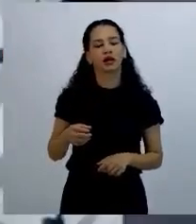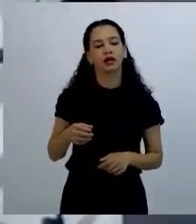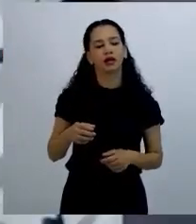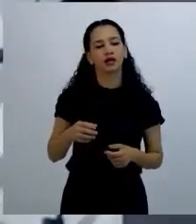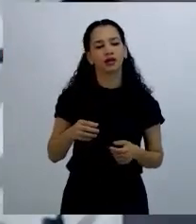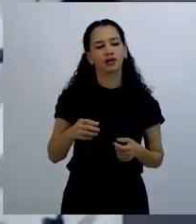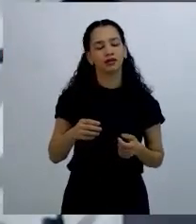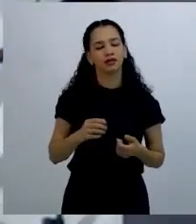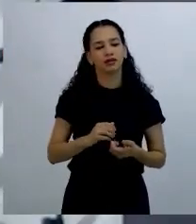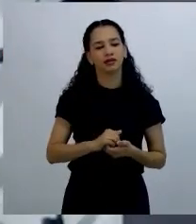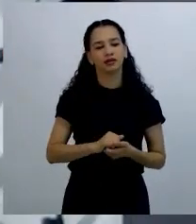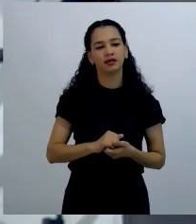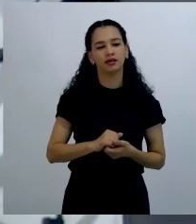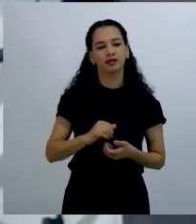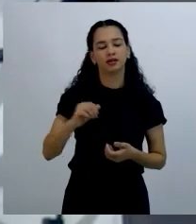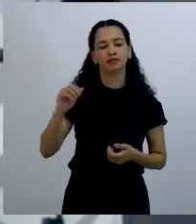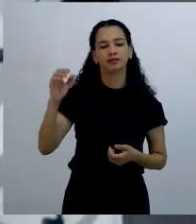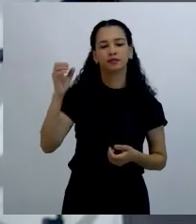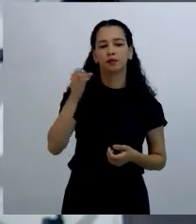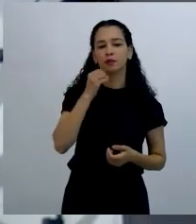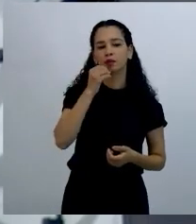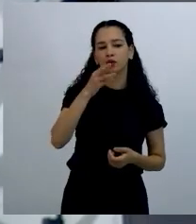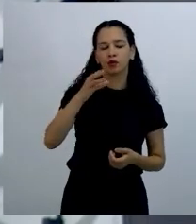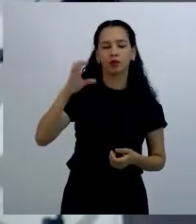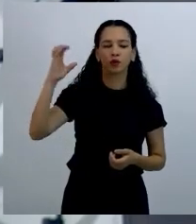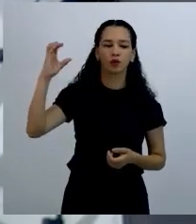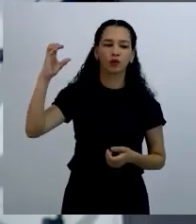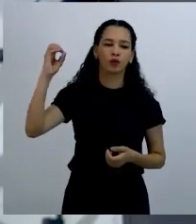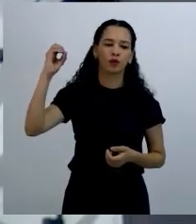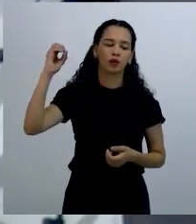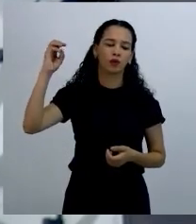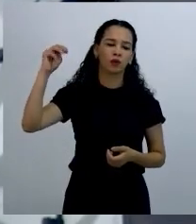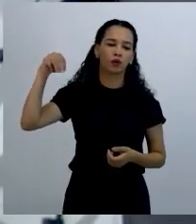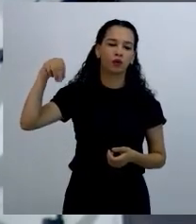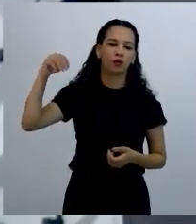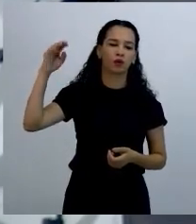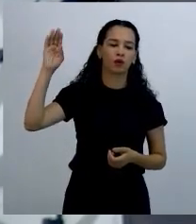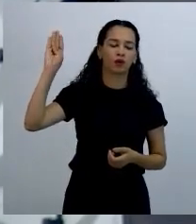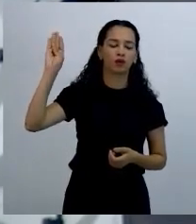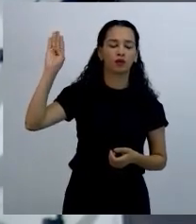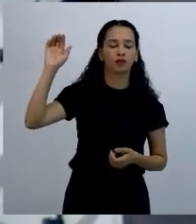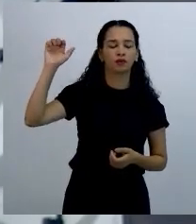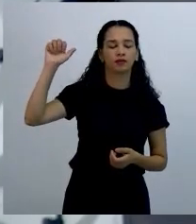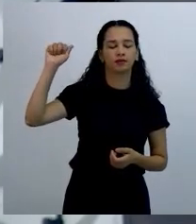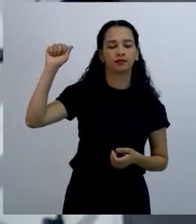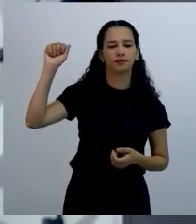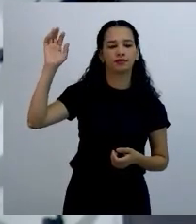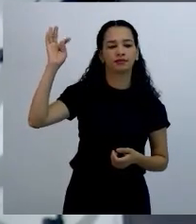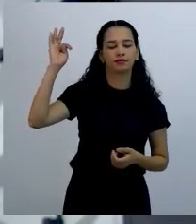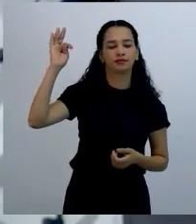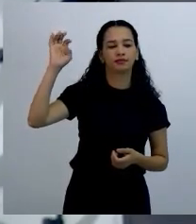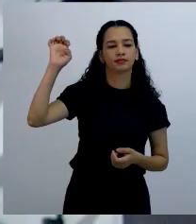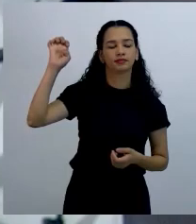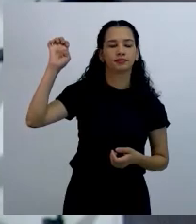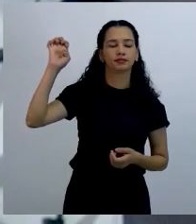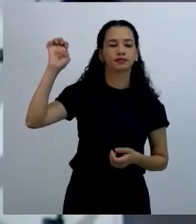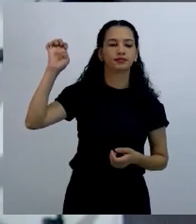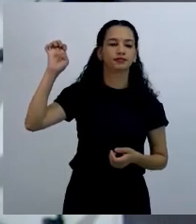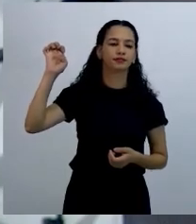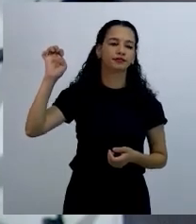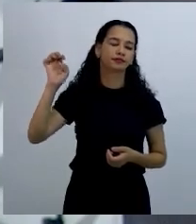obra O que aconteceu em felipes ele chegou em filipes não conseguiu encontrar uma sinagoga para começar o trabalho